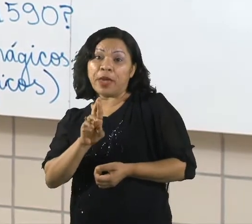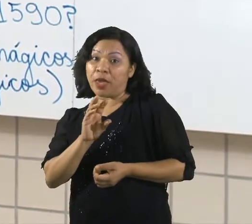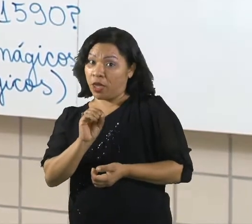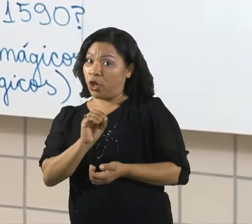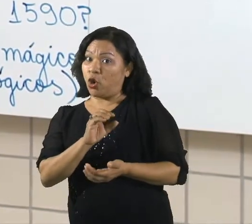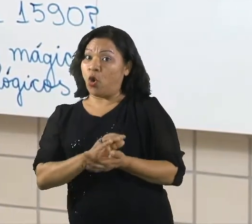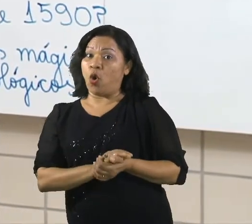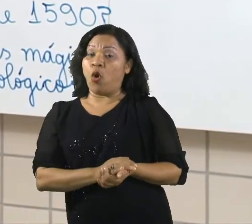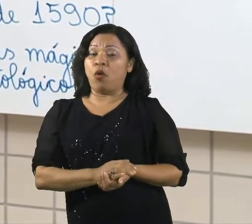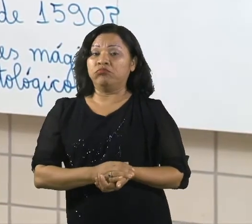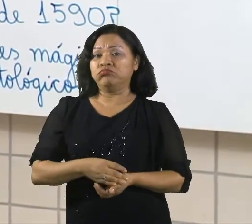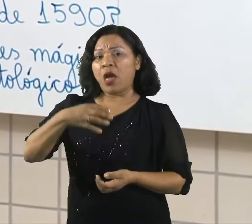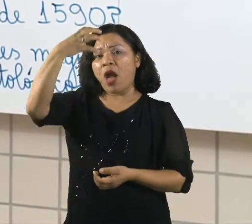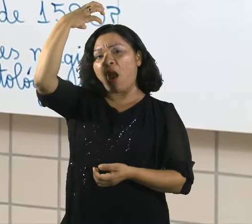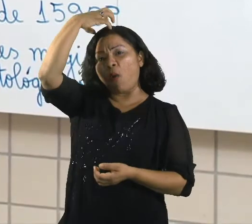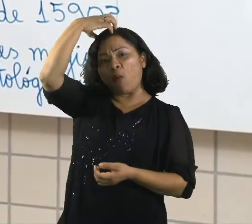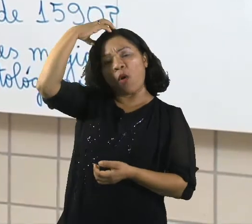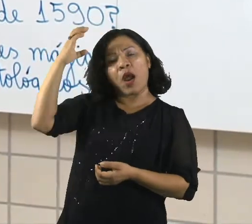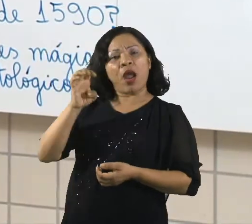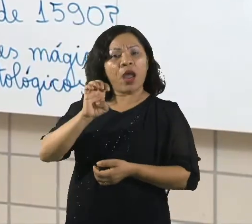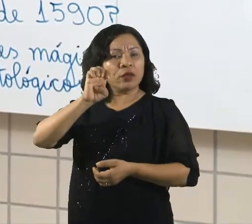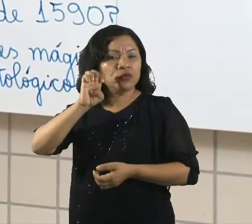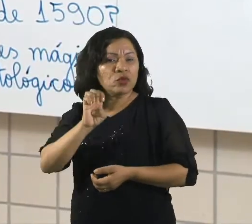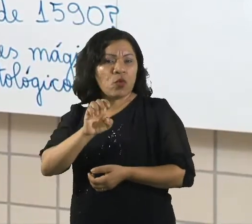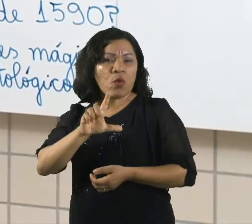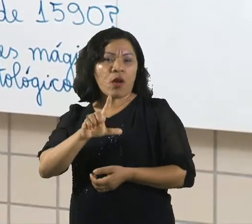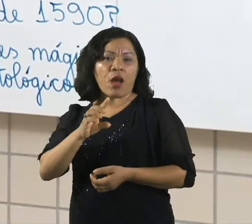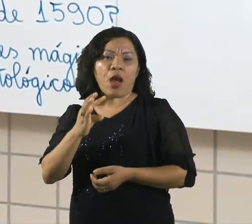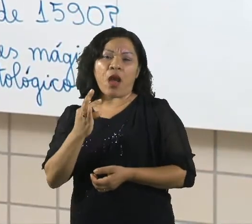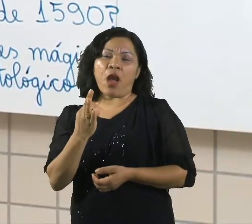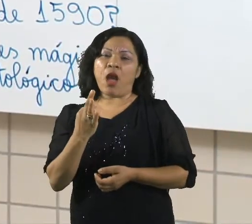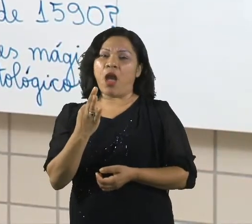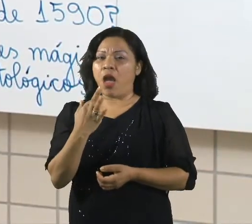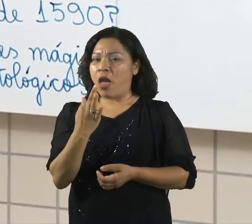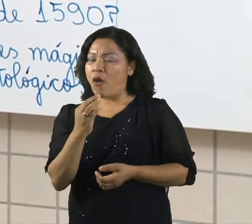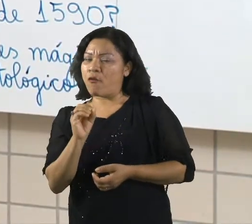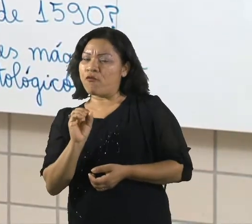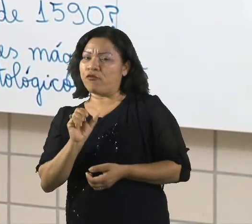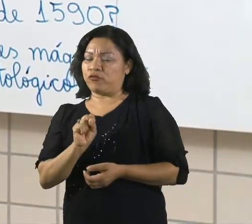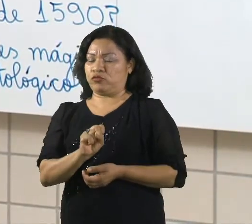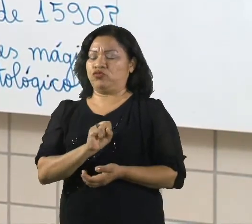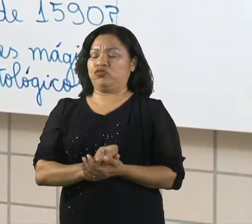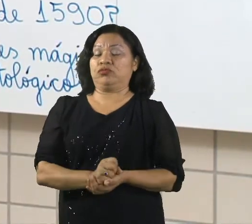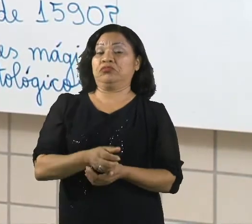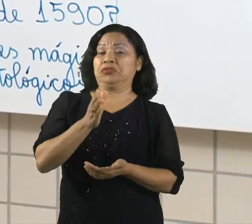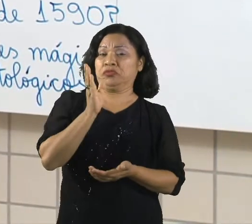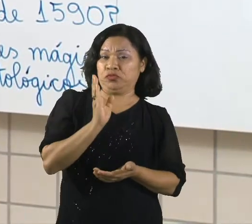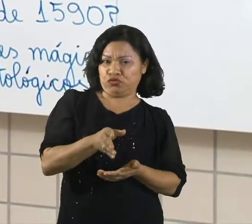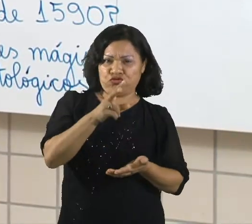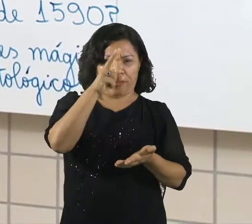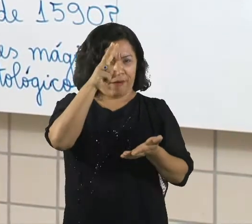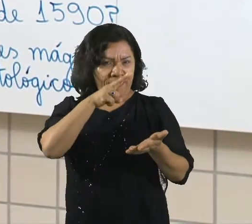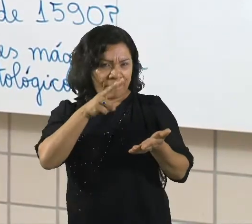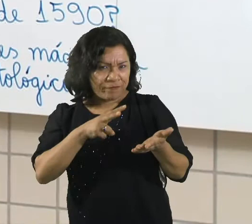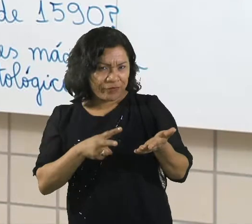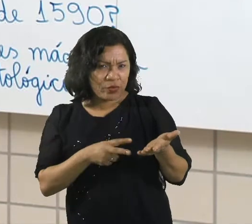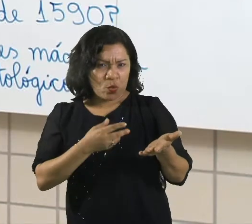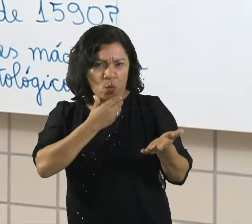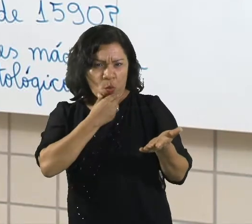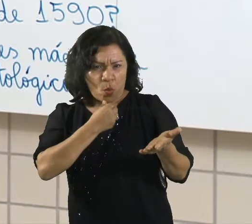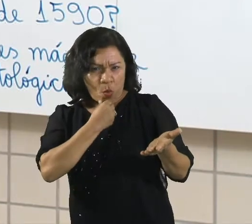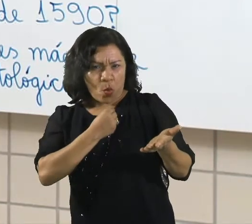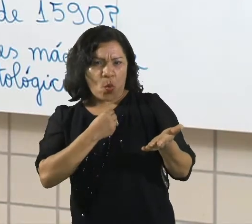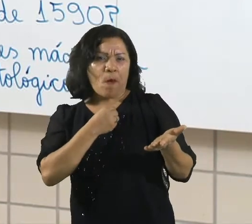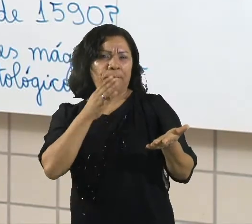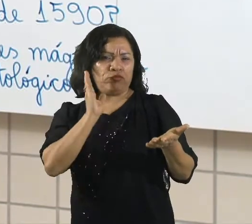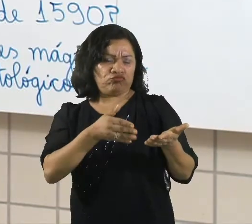que vocês têm a partir do resumo. Aquela imagem lá do pintor escocês Joseph já